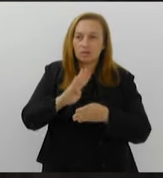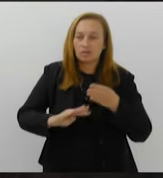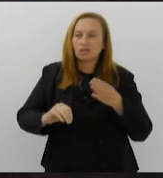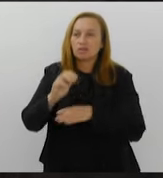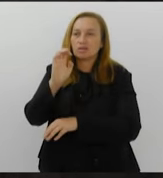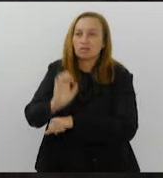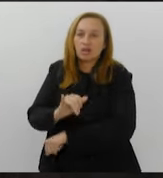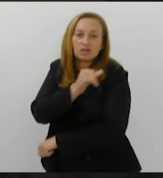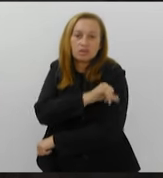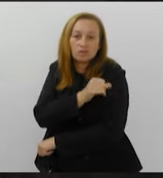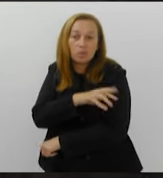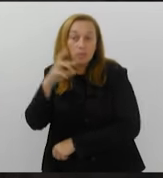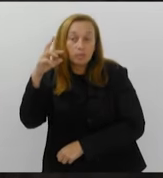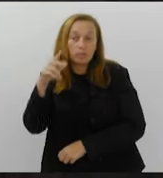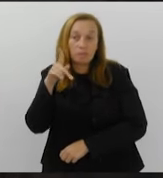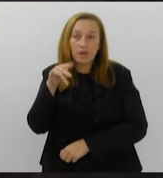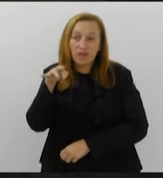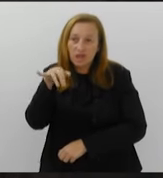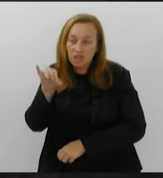o perito e técnico